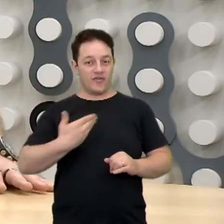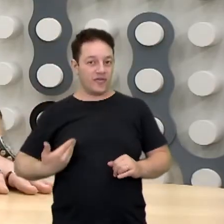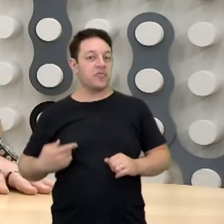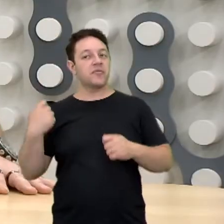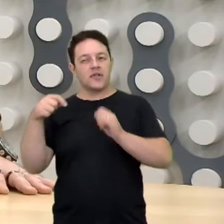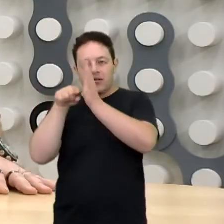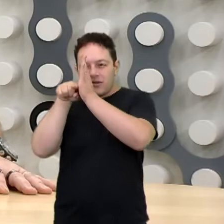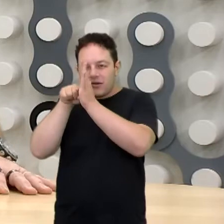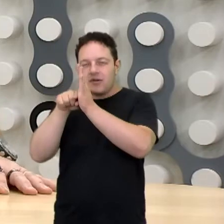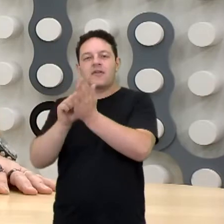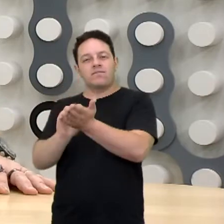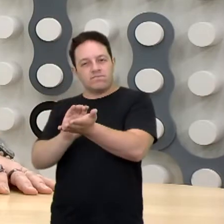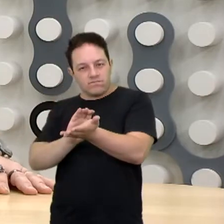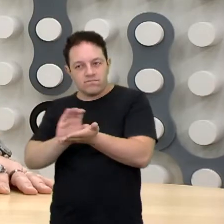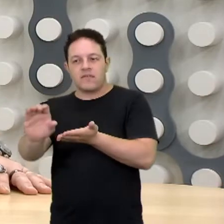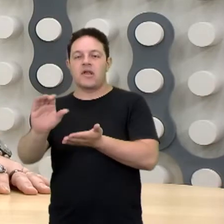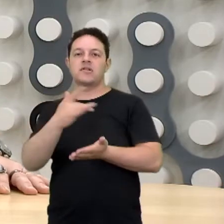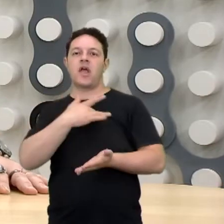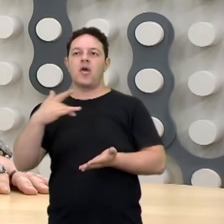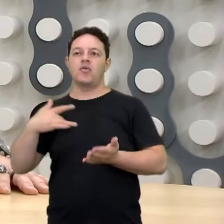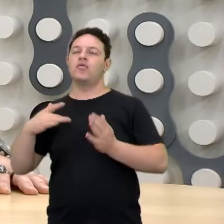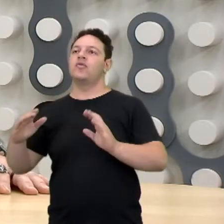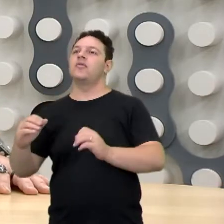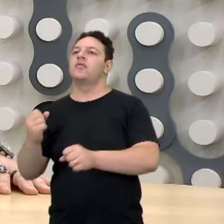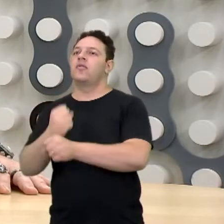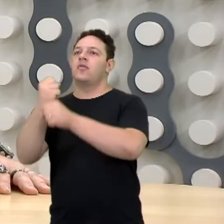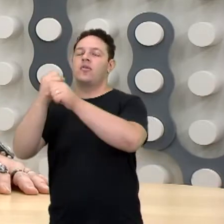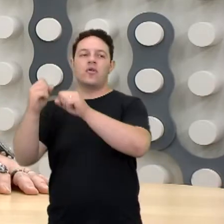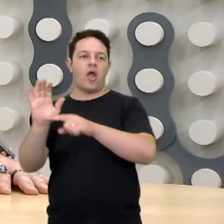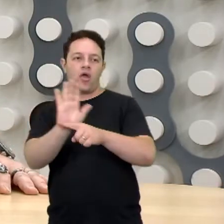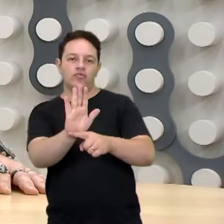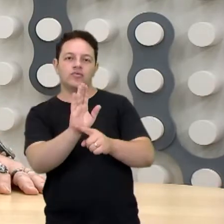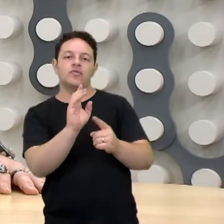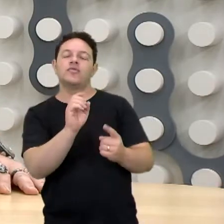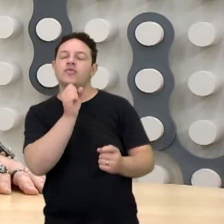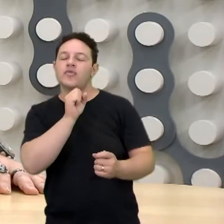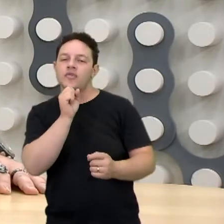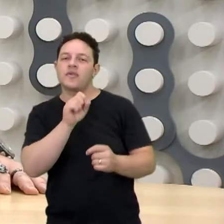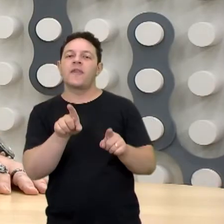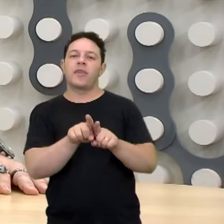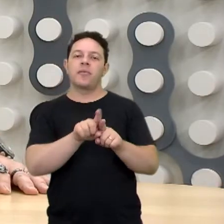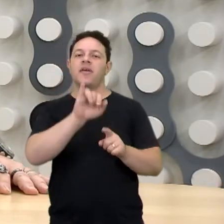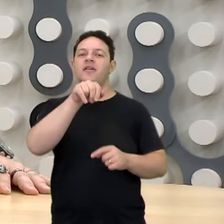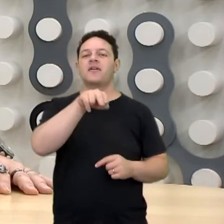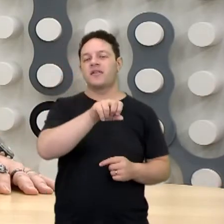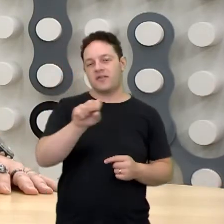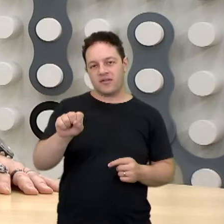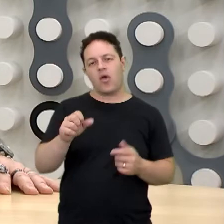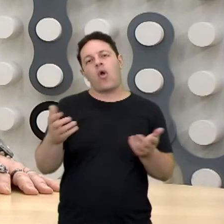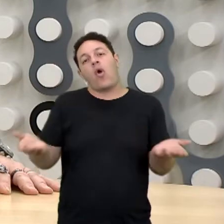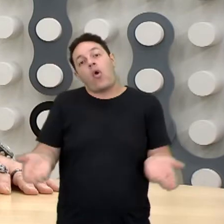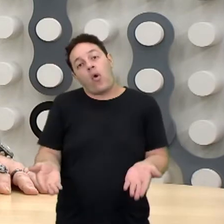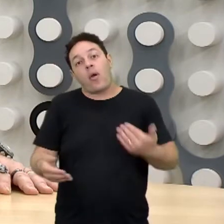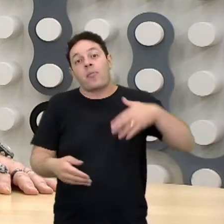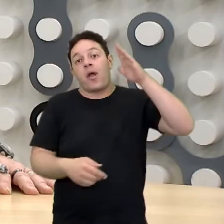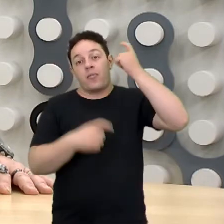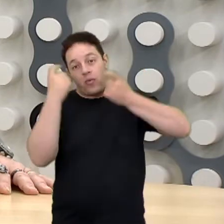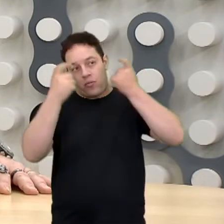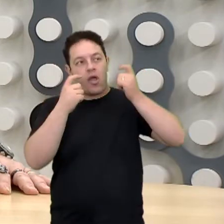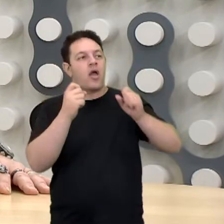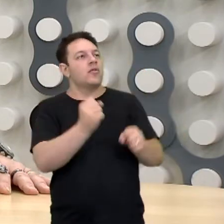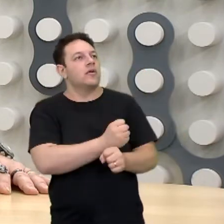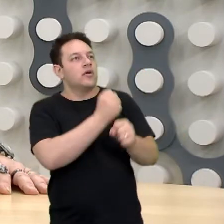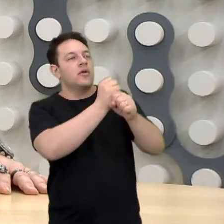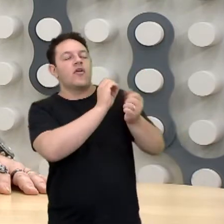principalmente na área da saúde. Hoje ainda se preocupa mais na questão aí de investimentos na área da educação, mas já está